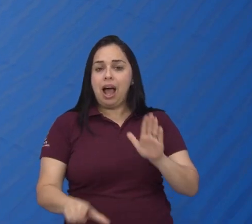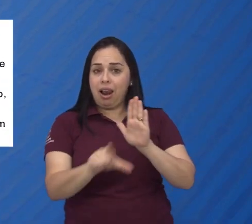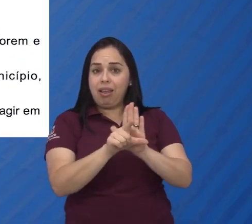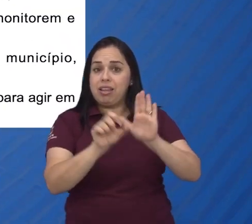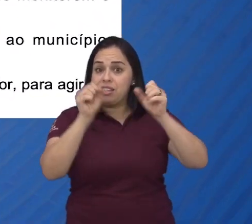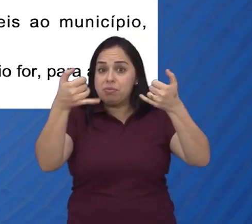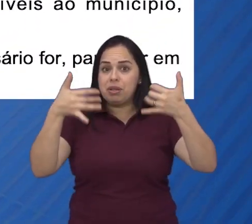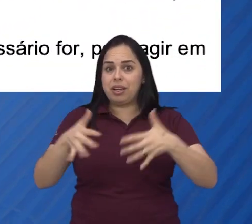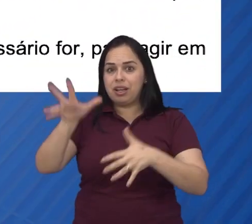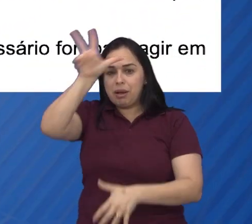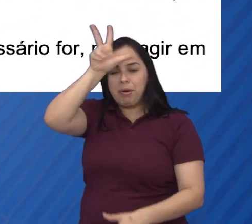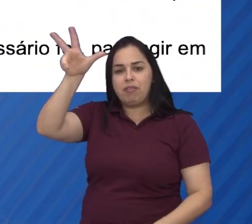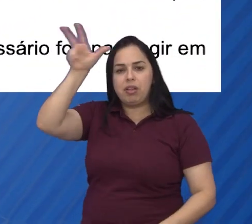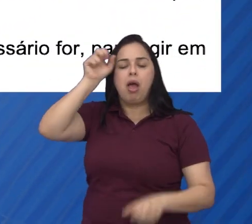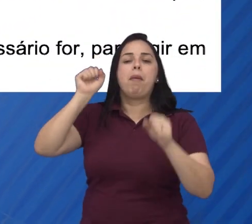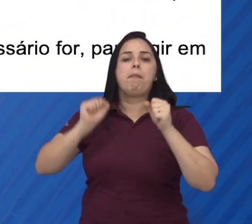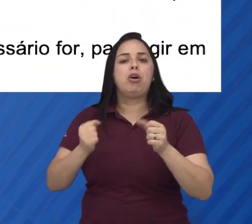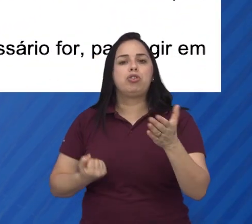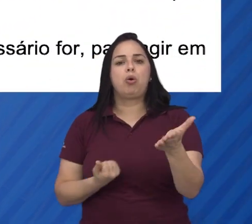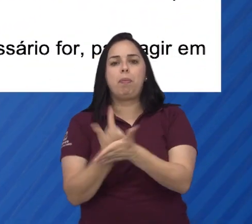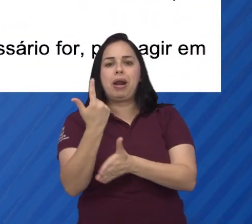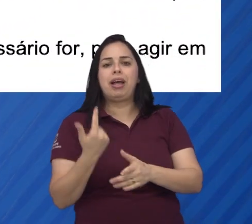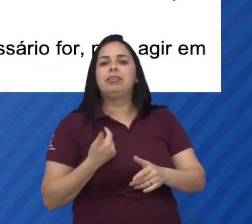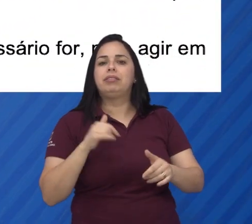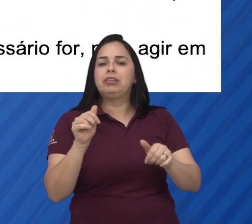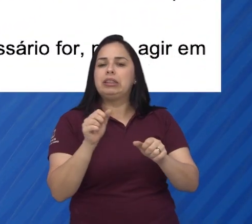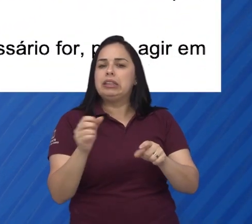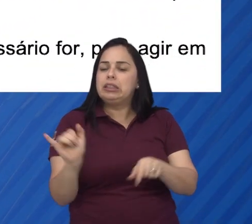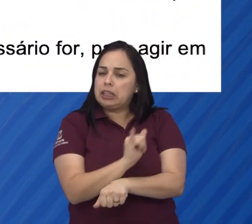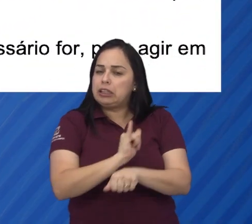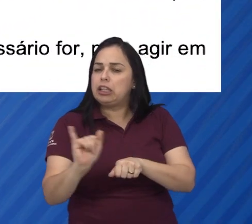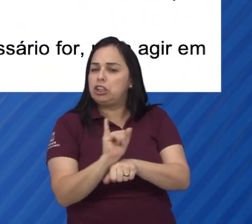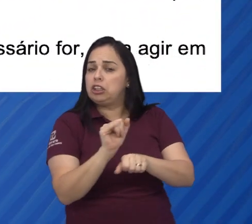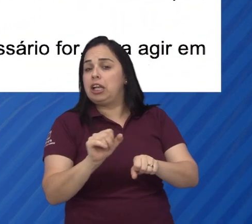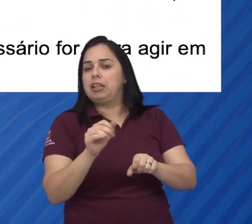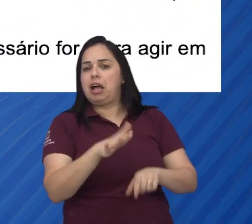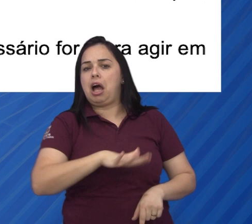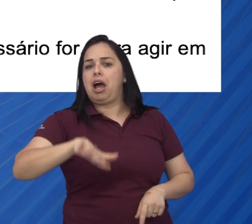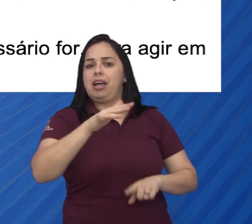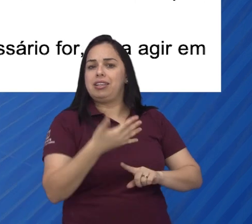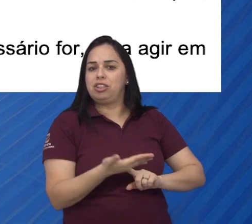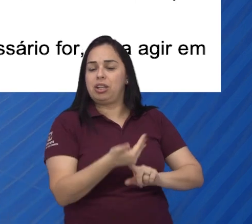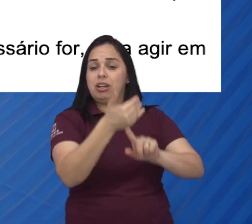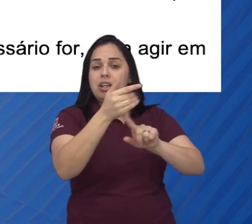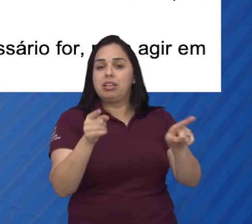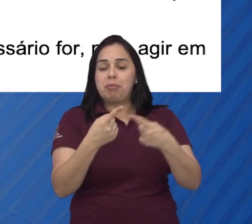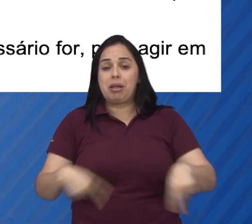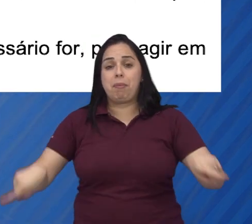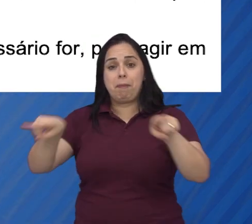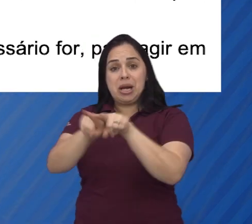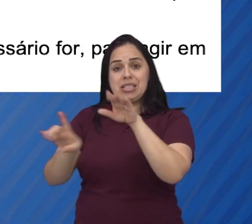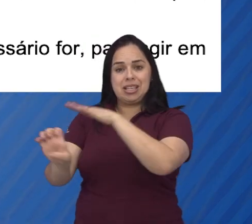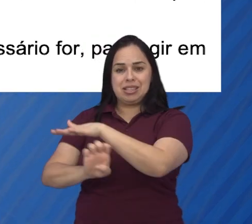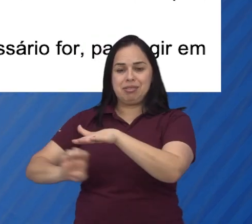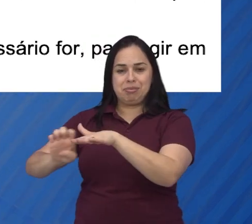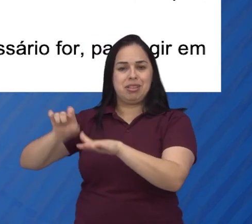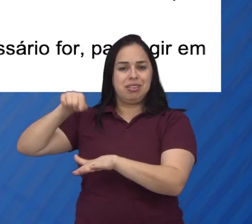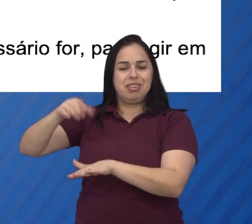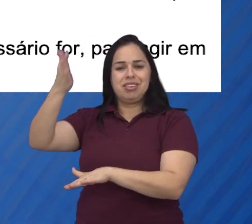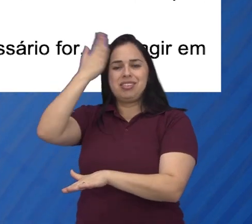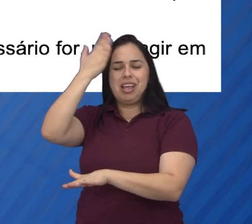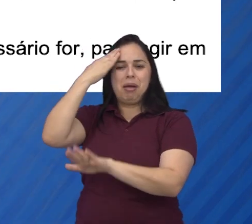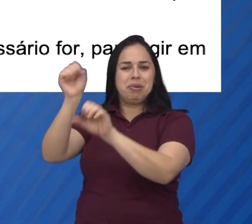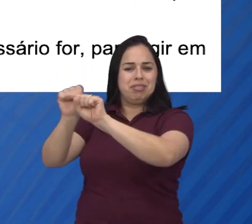lei autoriza o poder público a adquirir ferramentas de tecnologia e estabelecer convênios com empresas